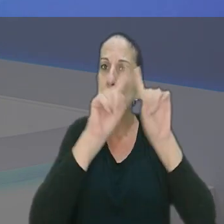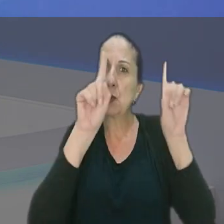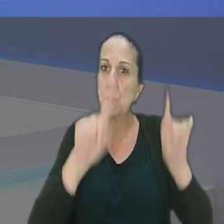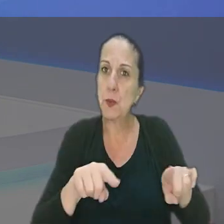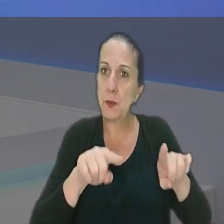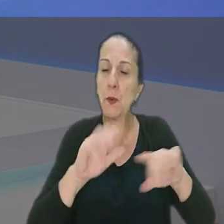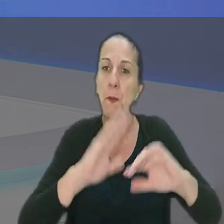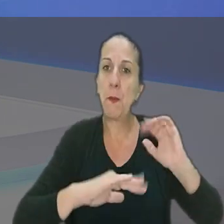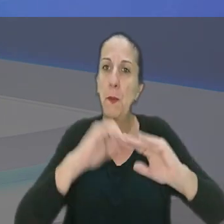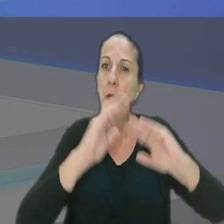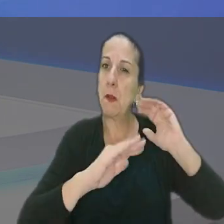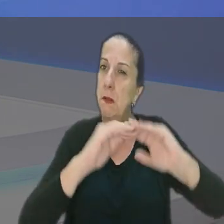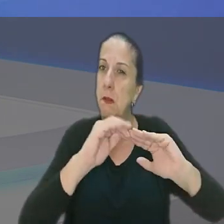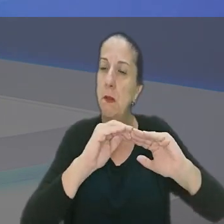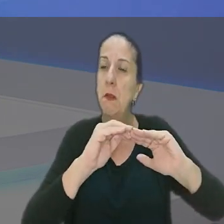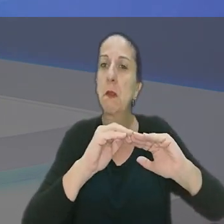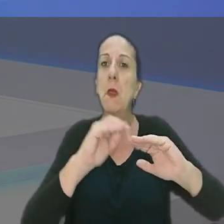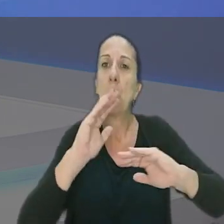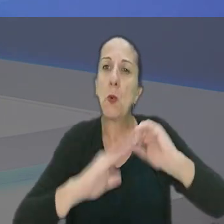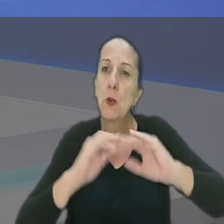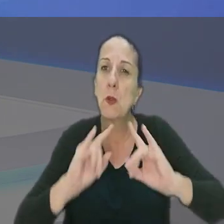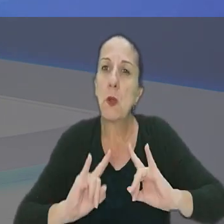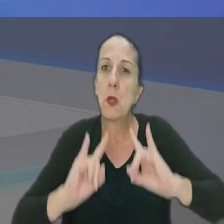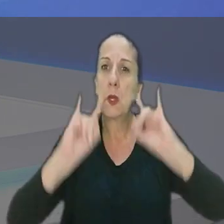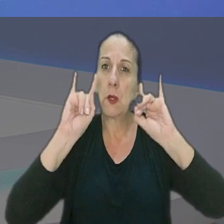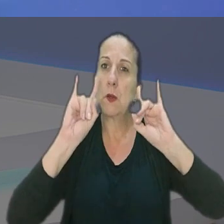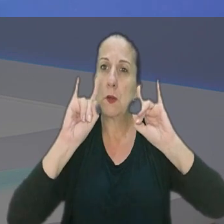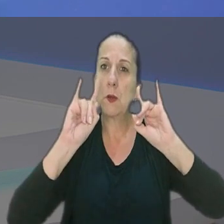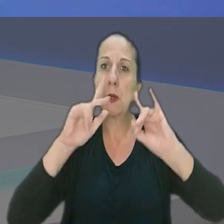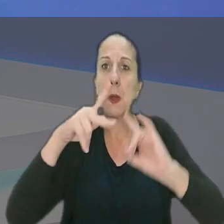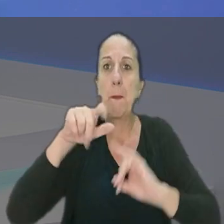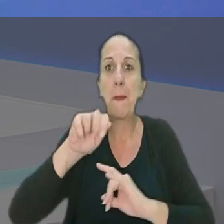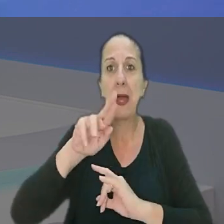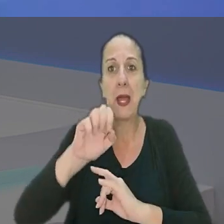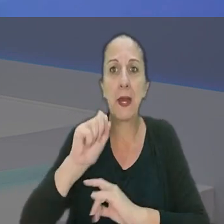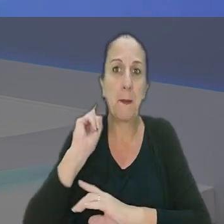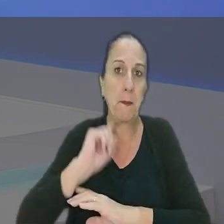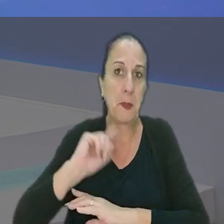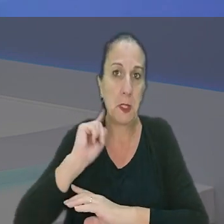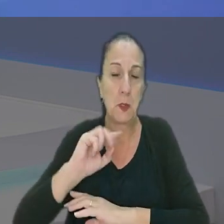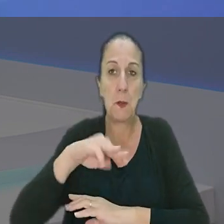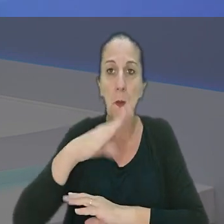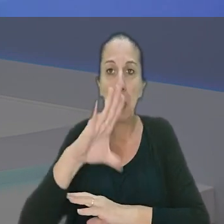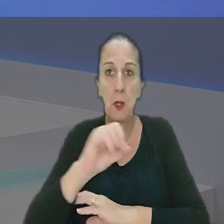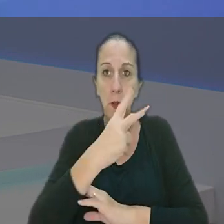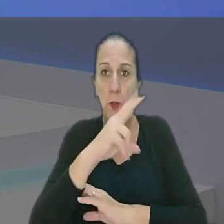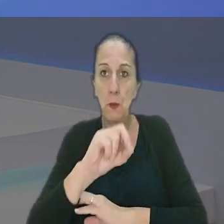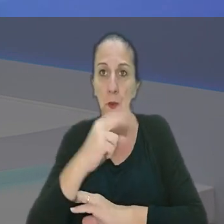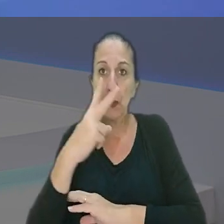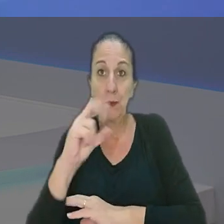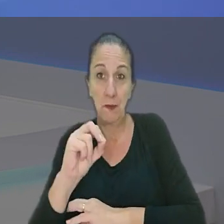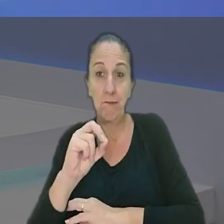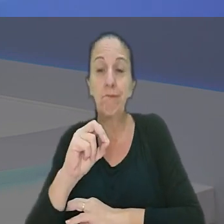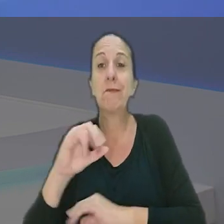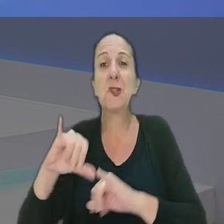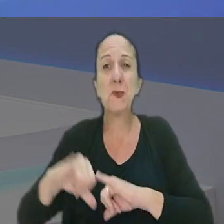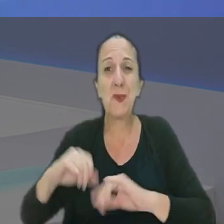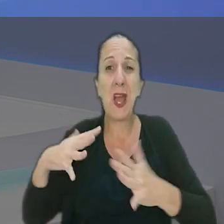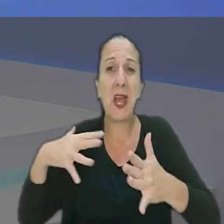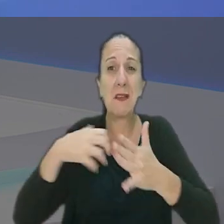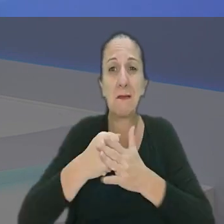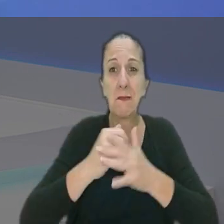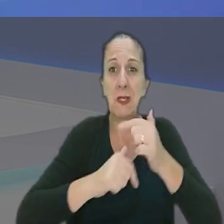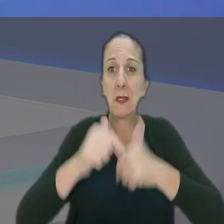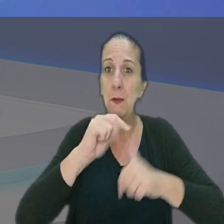ajuizado por um servente de pedreiro. Ele trabalhava na construção de um edifício em Pará de Minas e, em março de 2020, sofreu